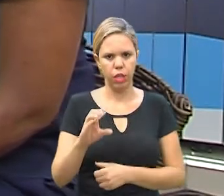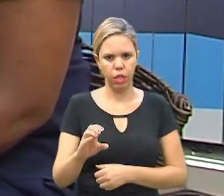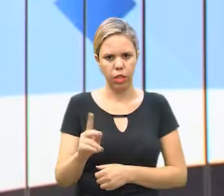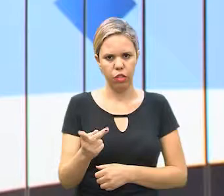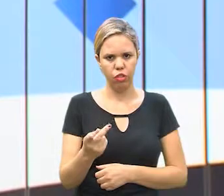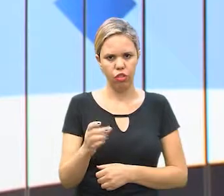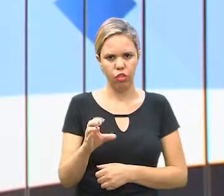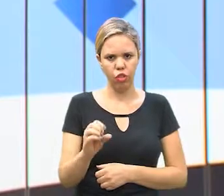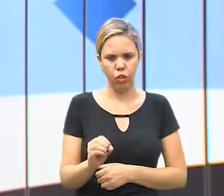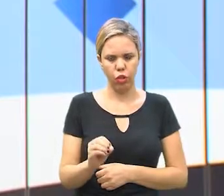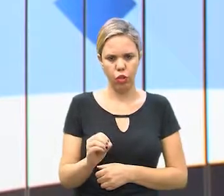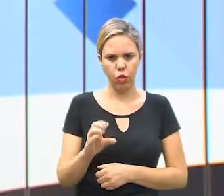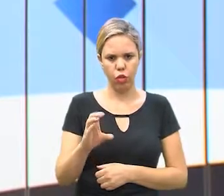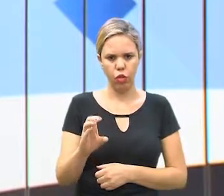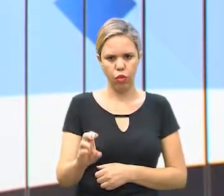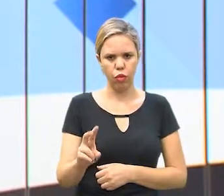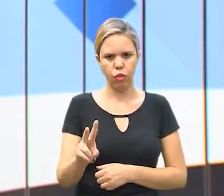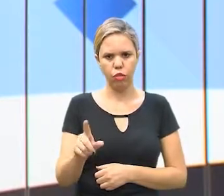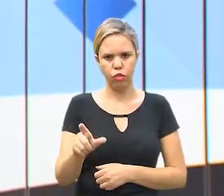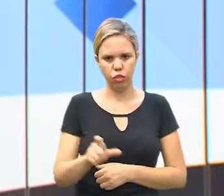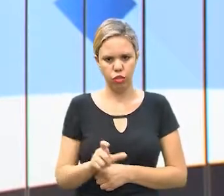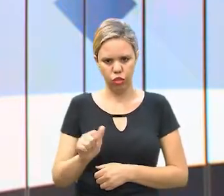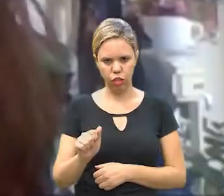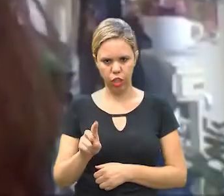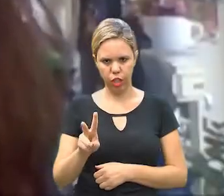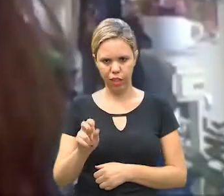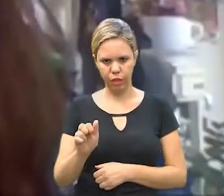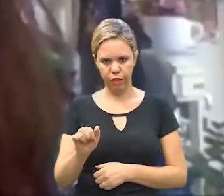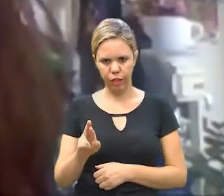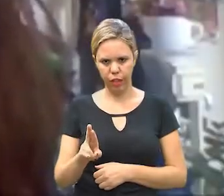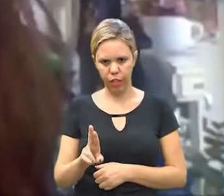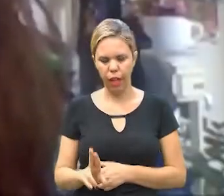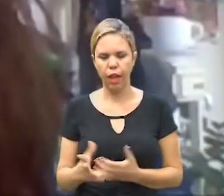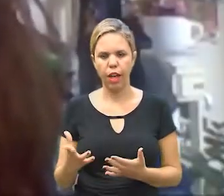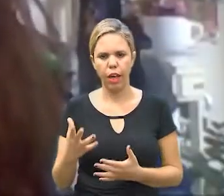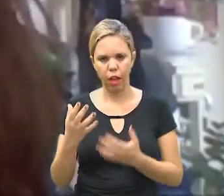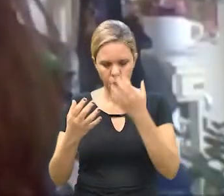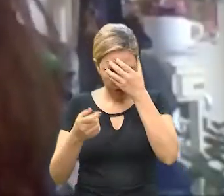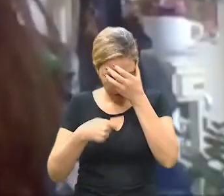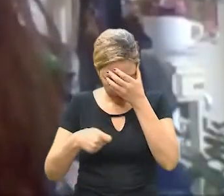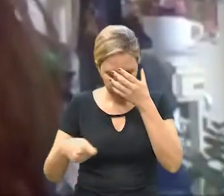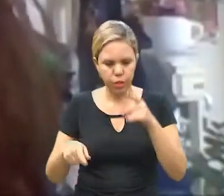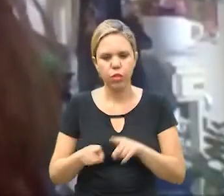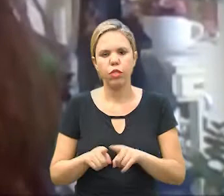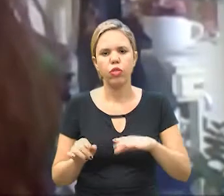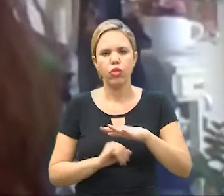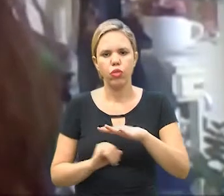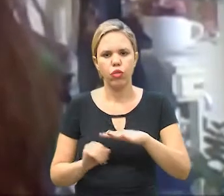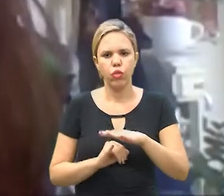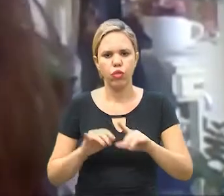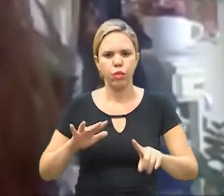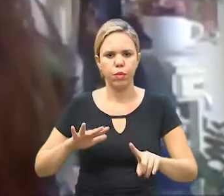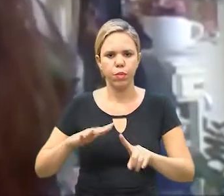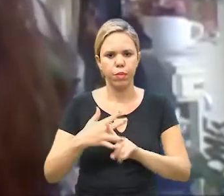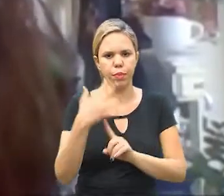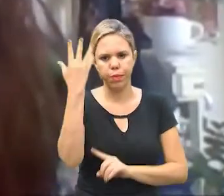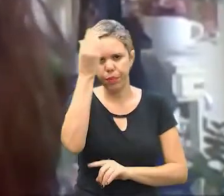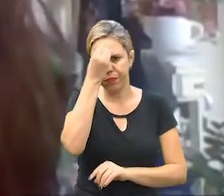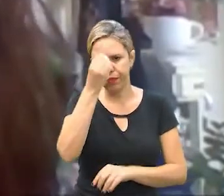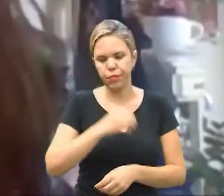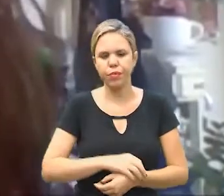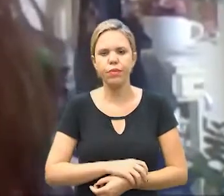Xavier. A Wandir, que é a fundadora da instituição, ia dar o nome de Entidade Assistencial